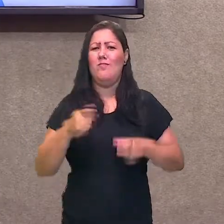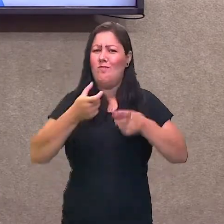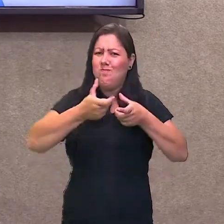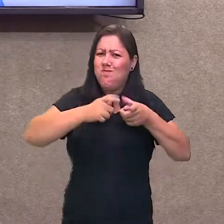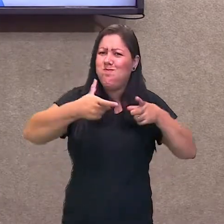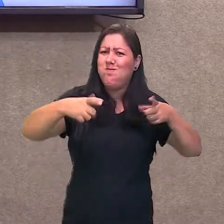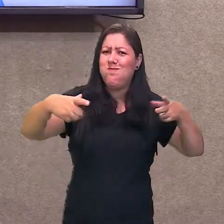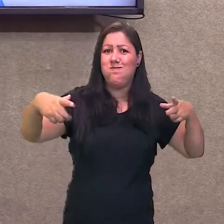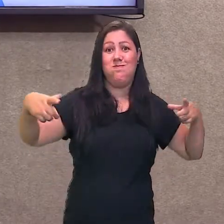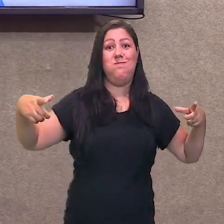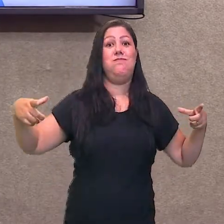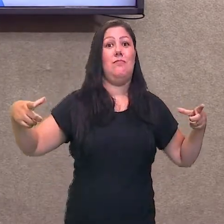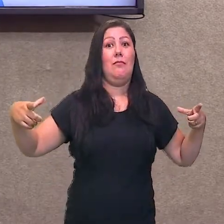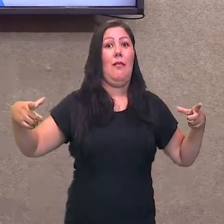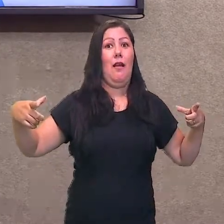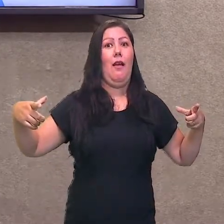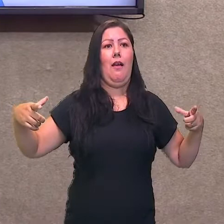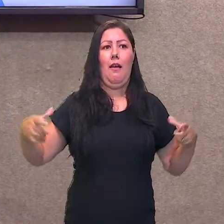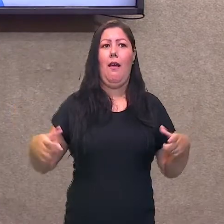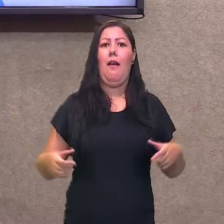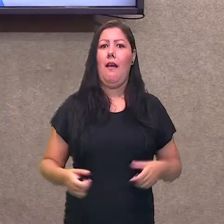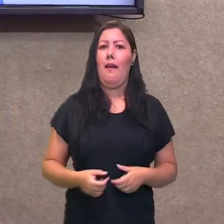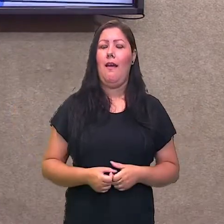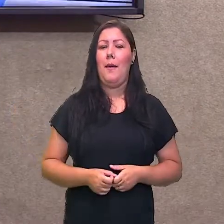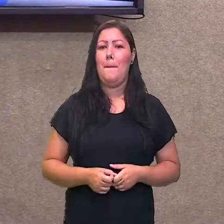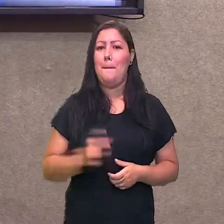extensão continental.